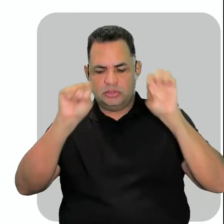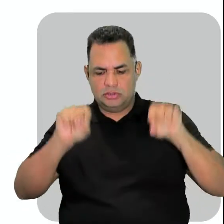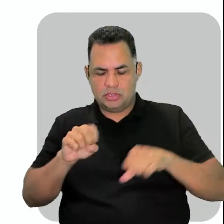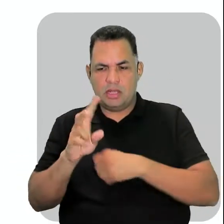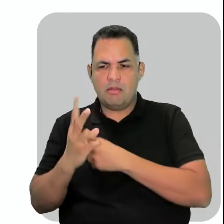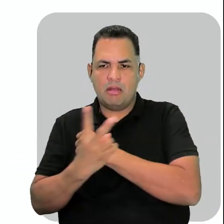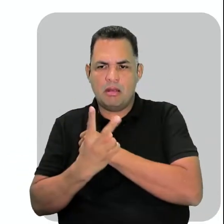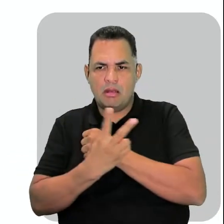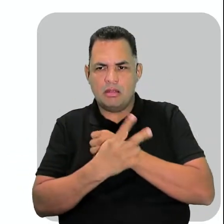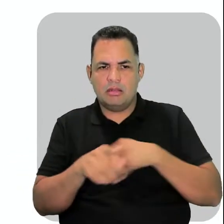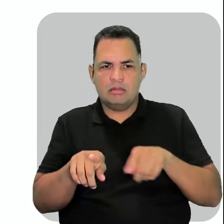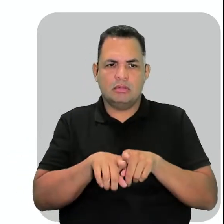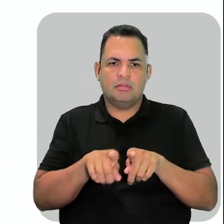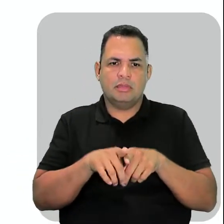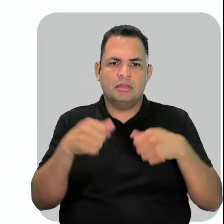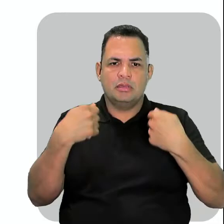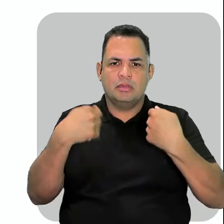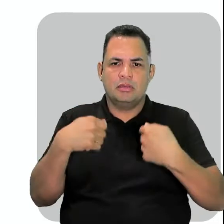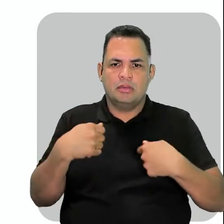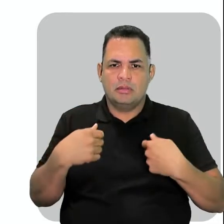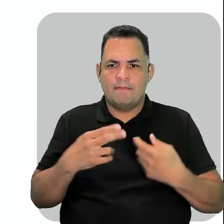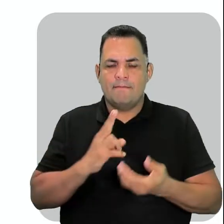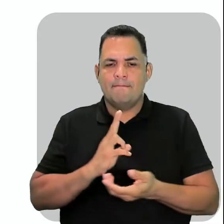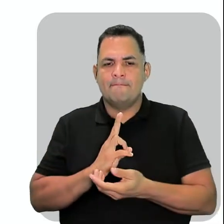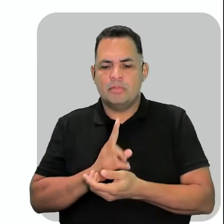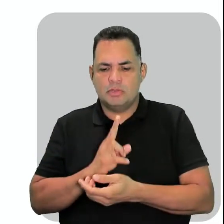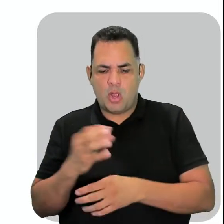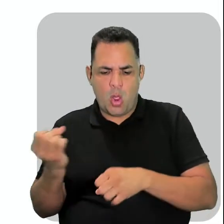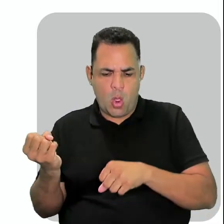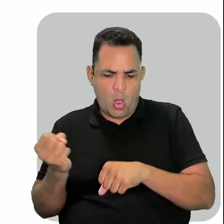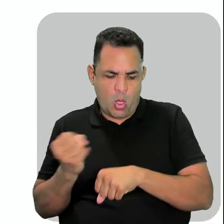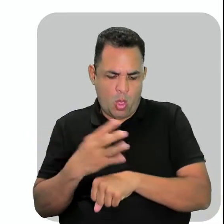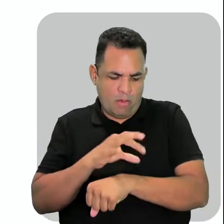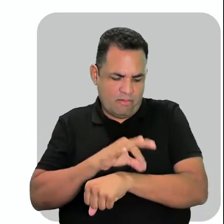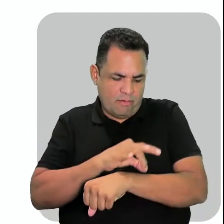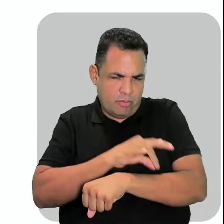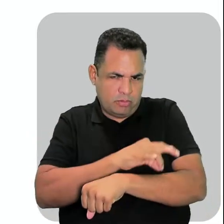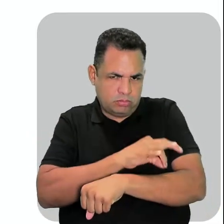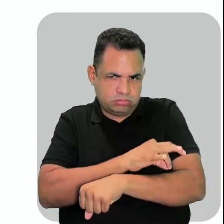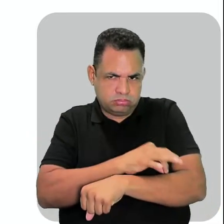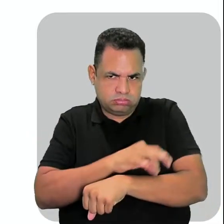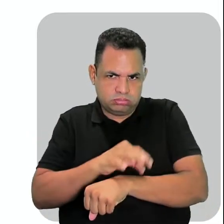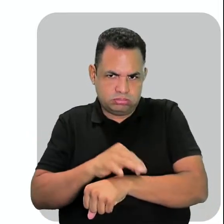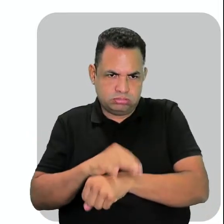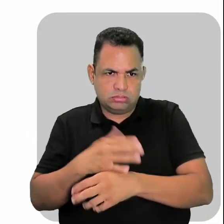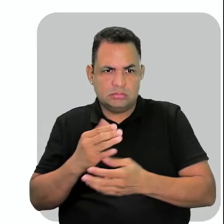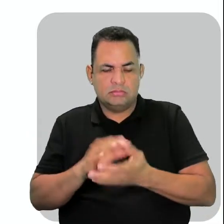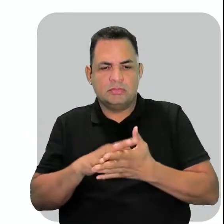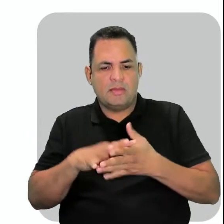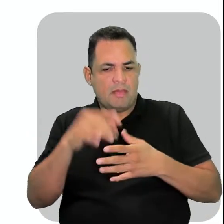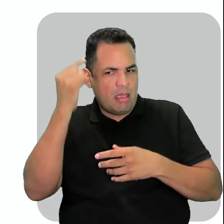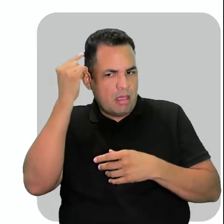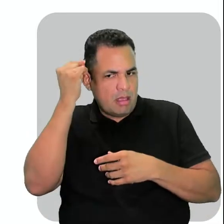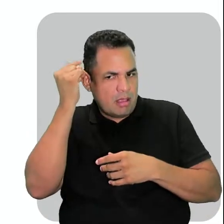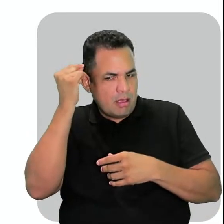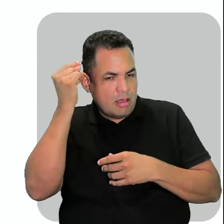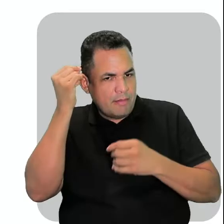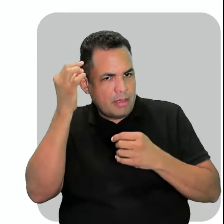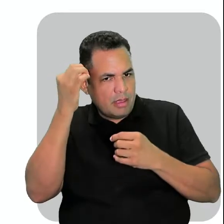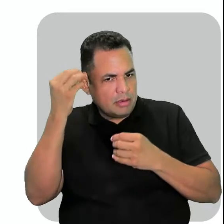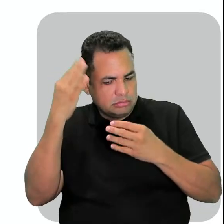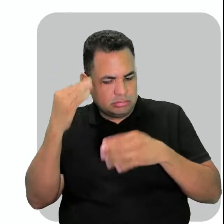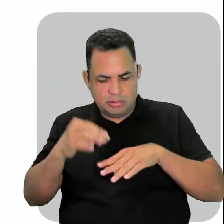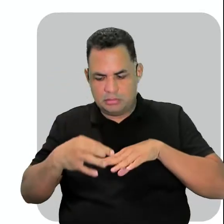ser necessária para o processo de regeneração da pele, crescimento dos cabelos e